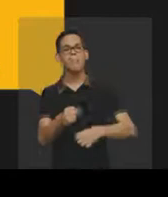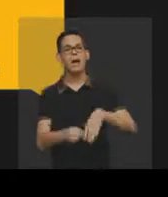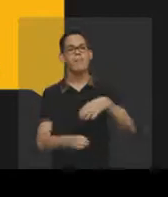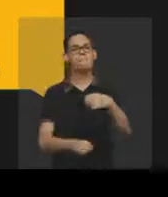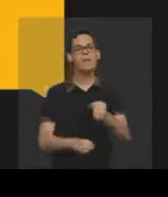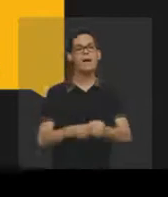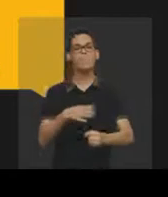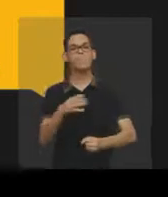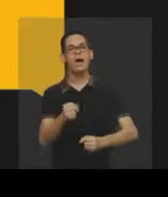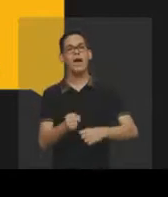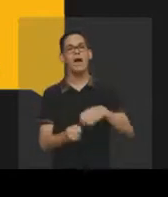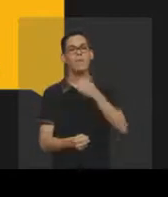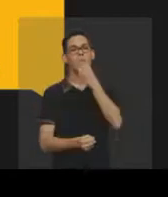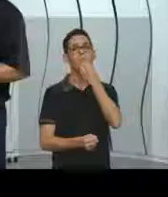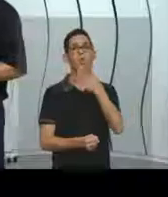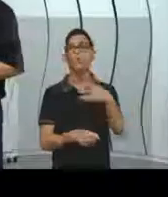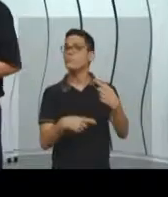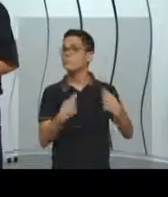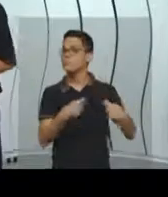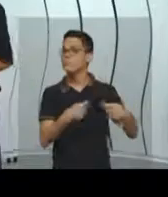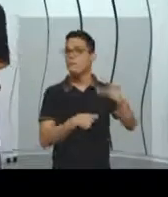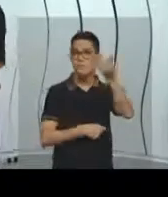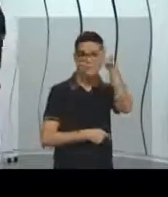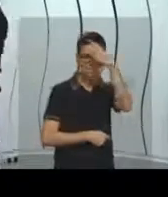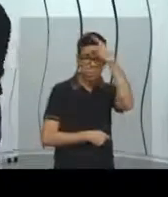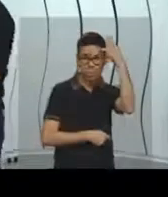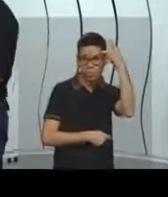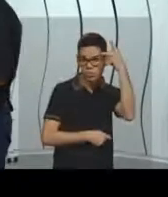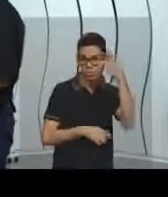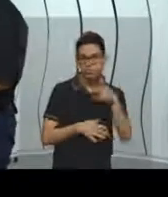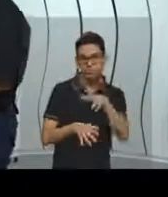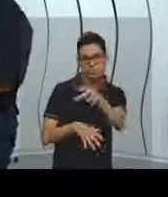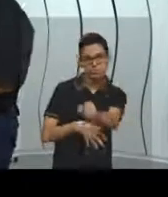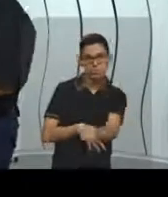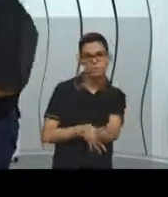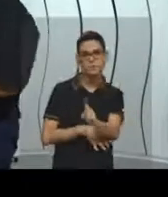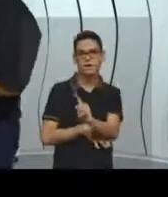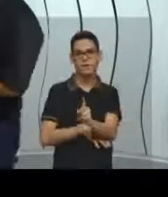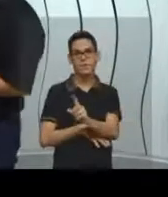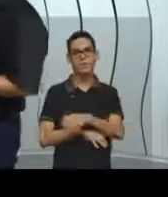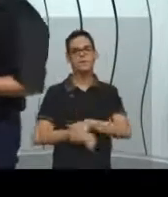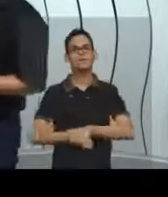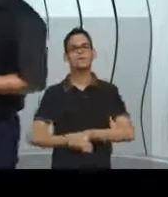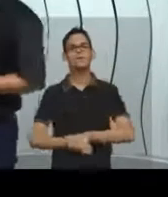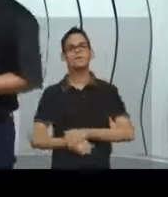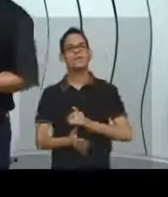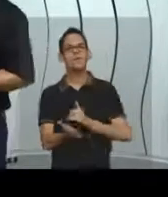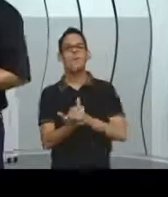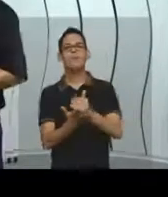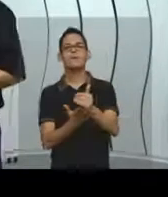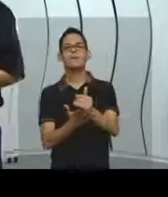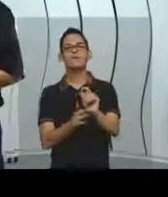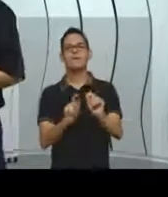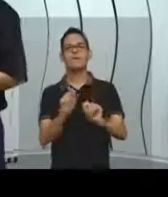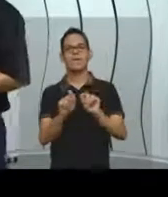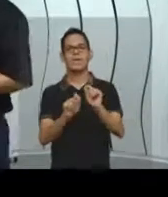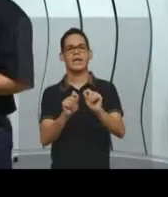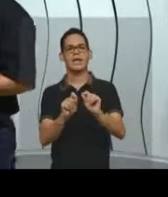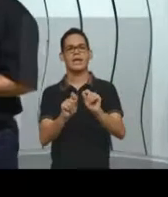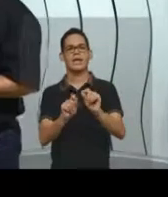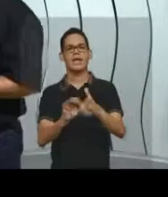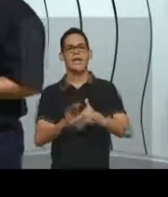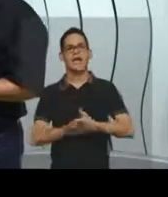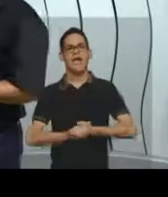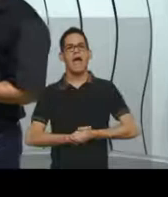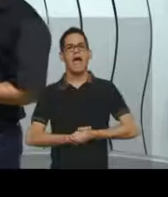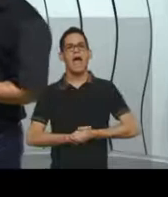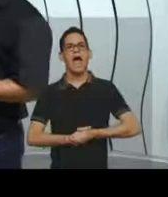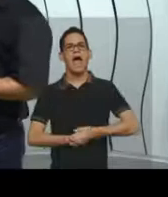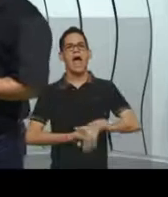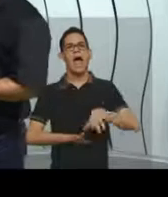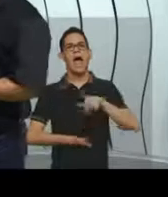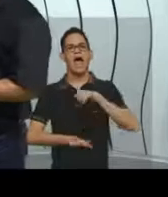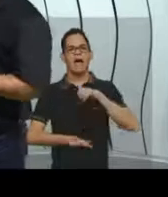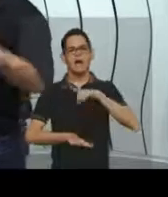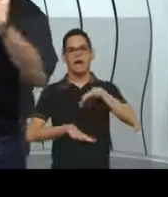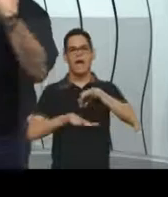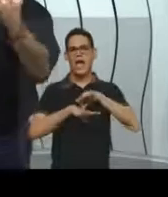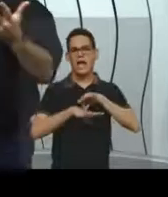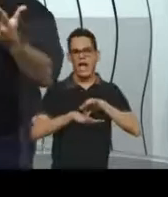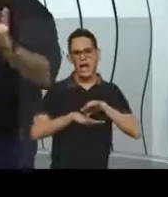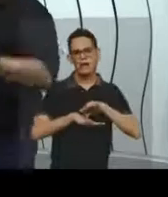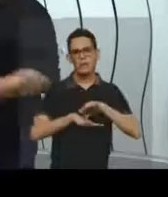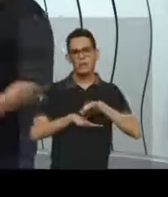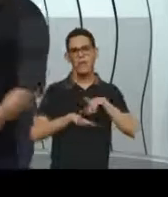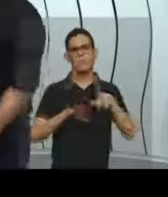economicamente mais viável para os produtores, né? E isso fez com que a produtividade brasileira com relação a gado de corte e